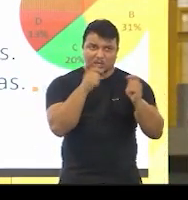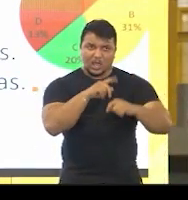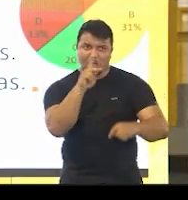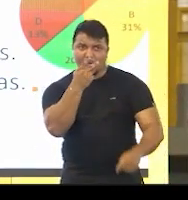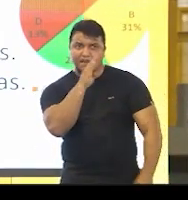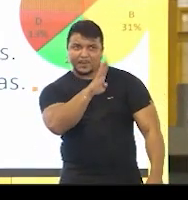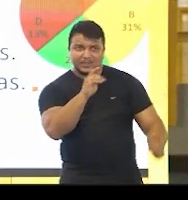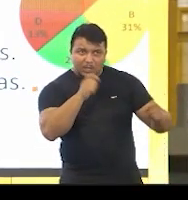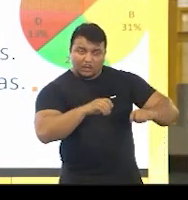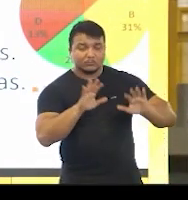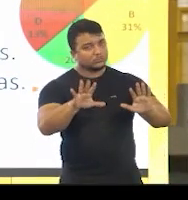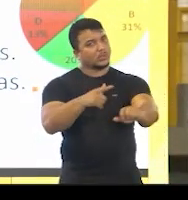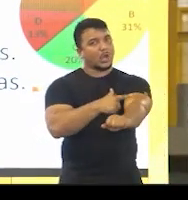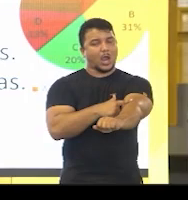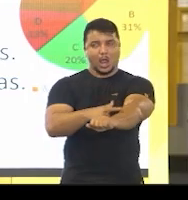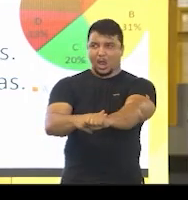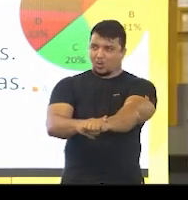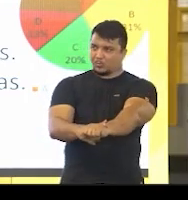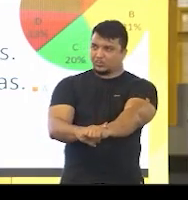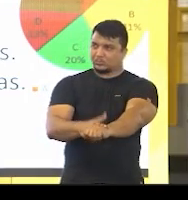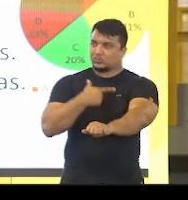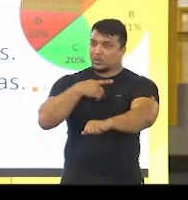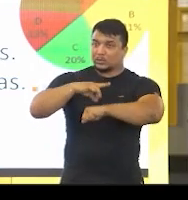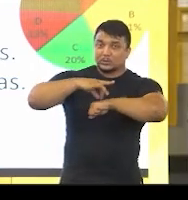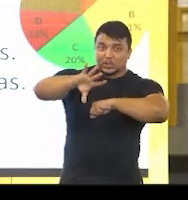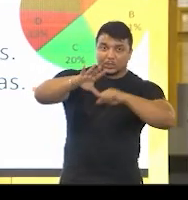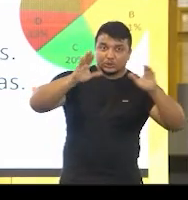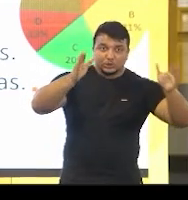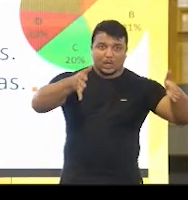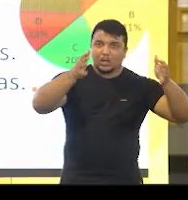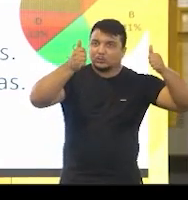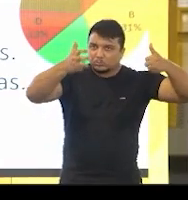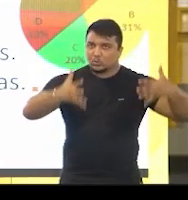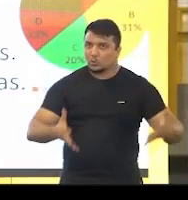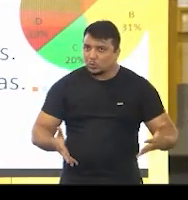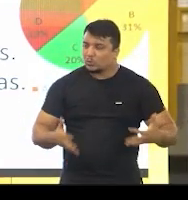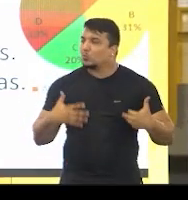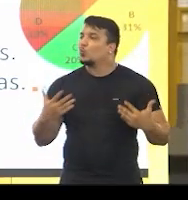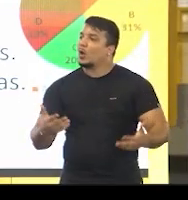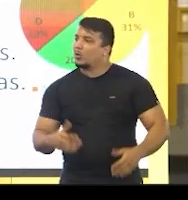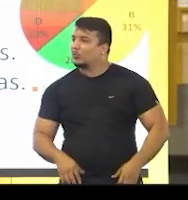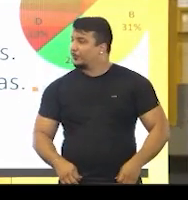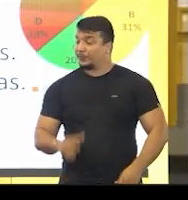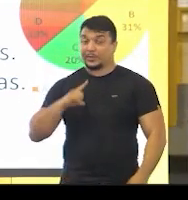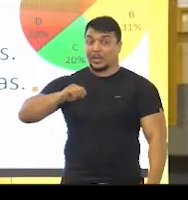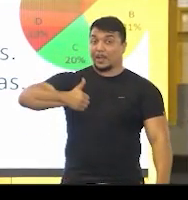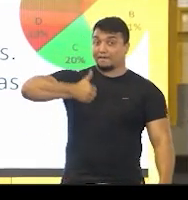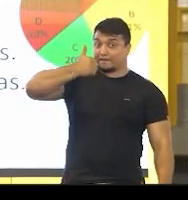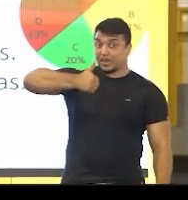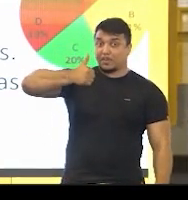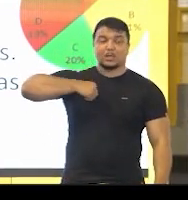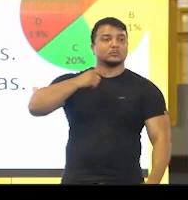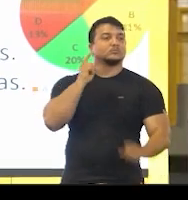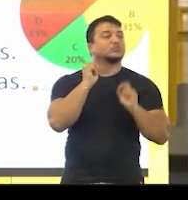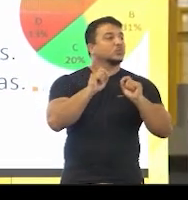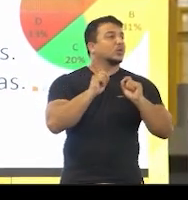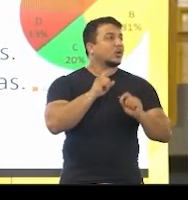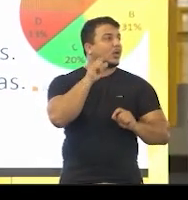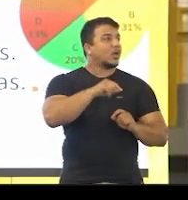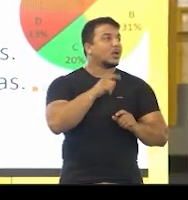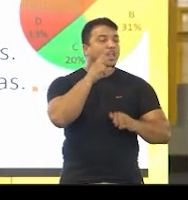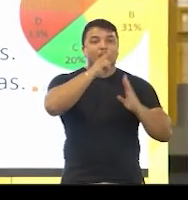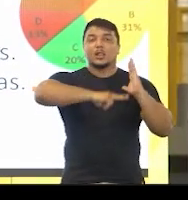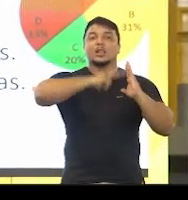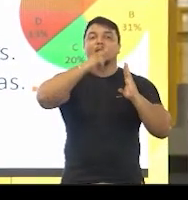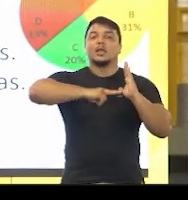pela habilidade? Calma. Qual foi a dica que o professor Marden deu para vocês? A primeira coisa que vocês vão fazer